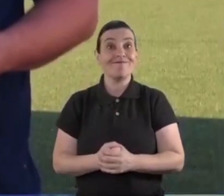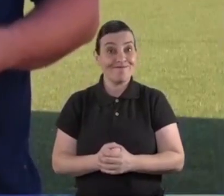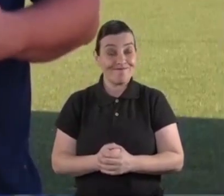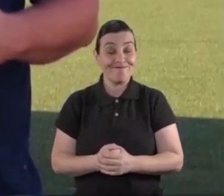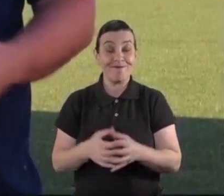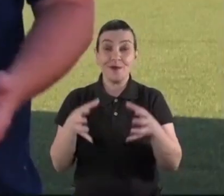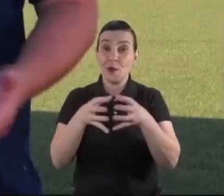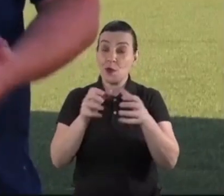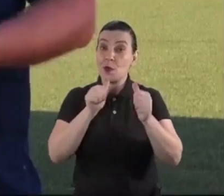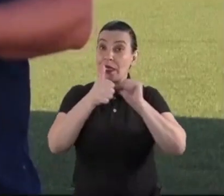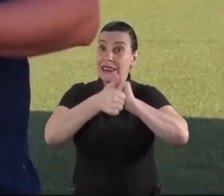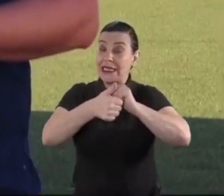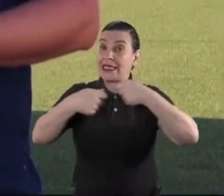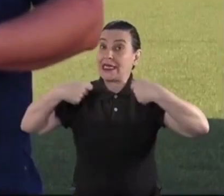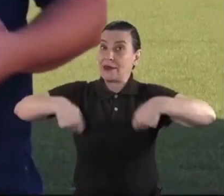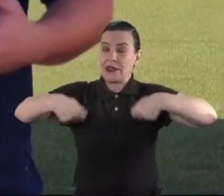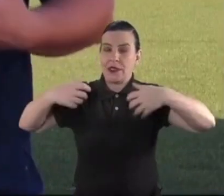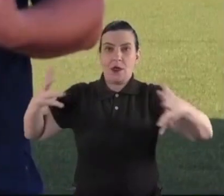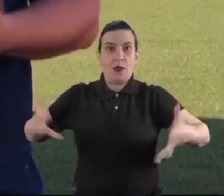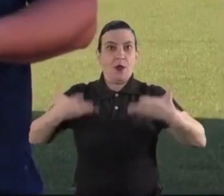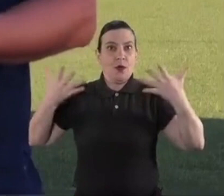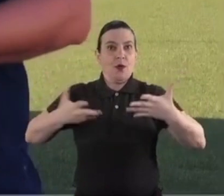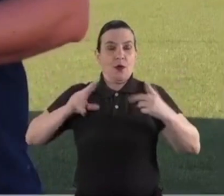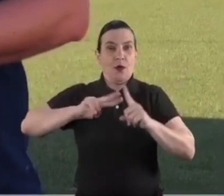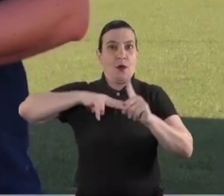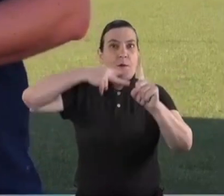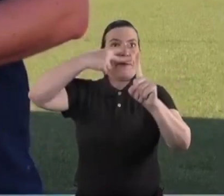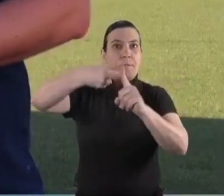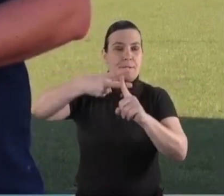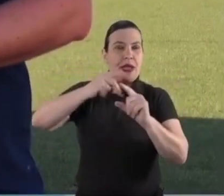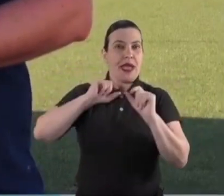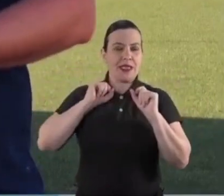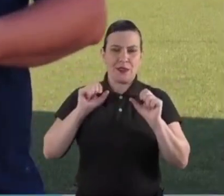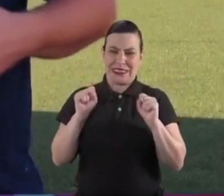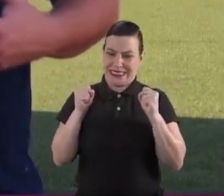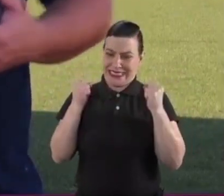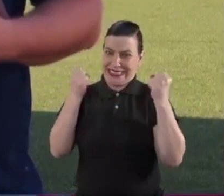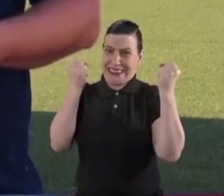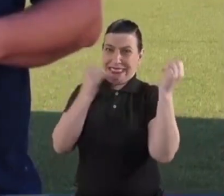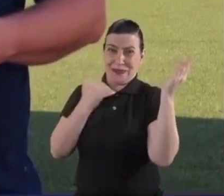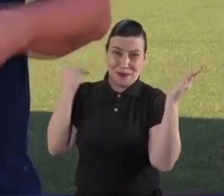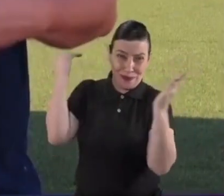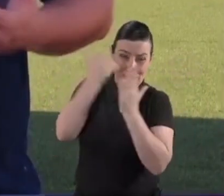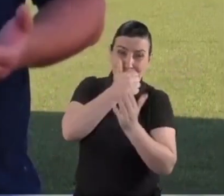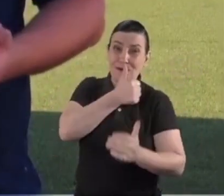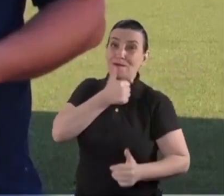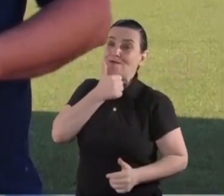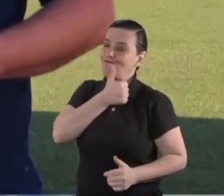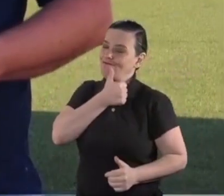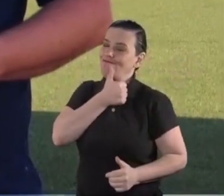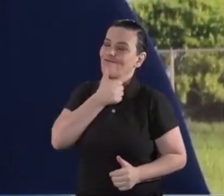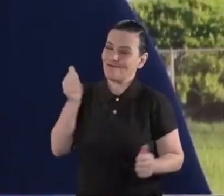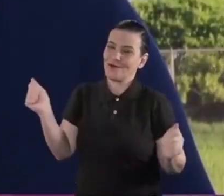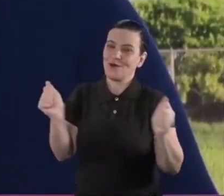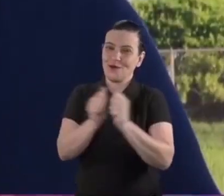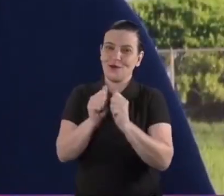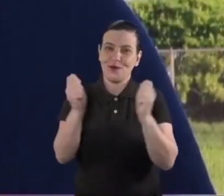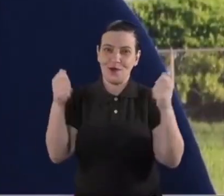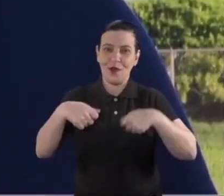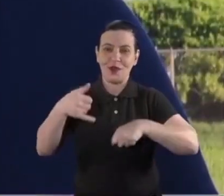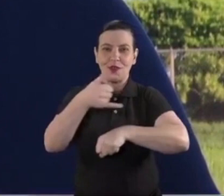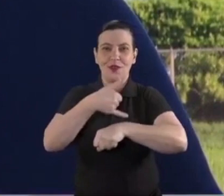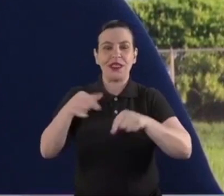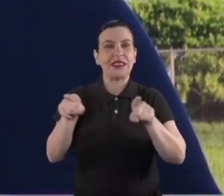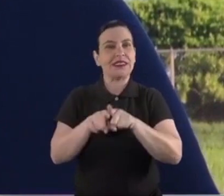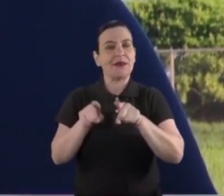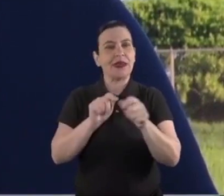aqueles atletas que precisam de um gás a mais em modalidades que exigem resistência, o brief pode ser um grande companheiro. Para atletas